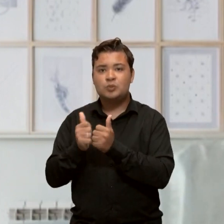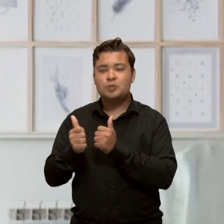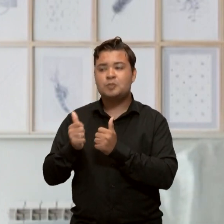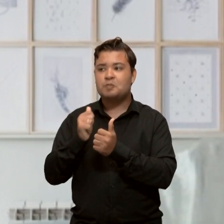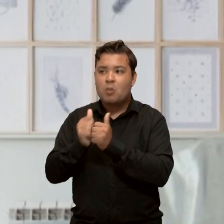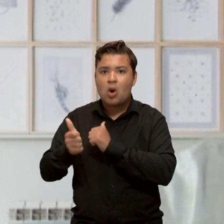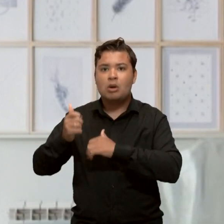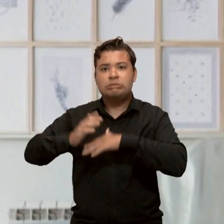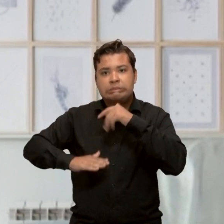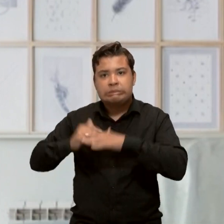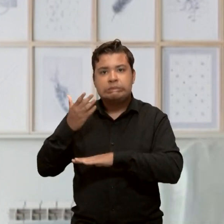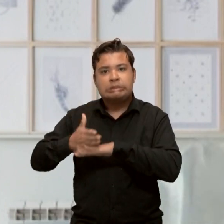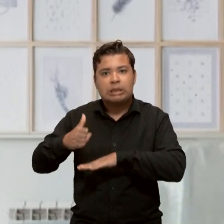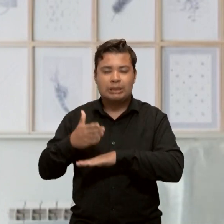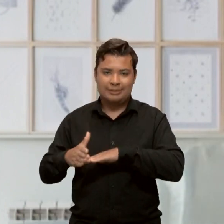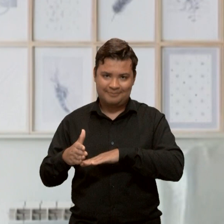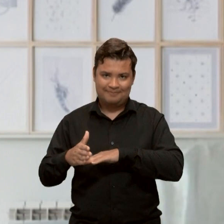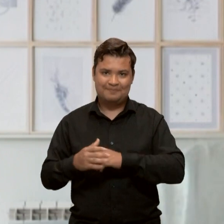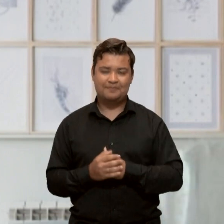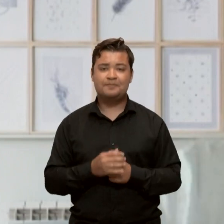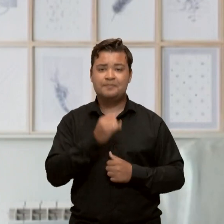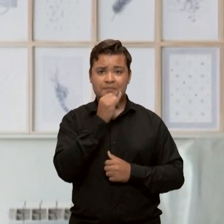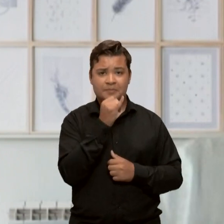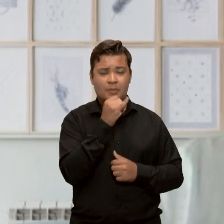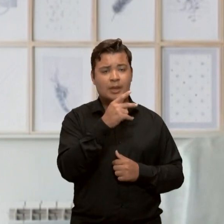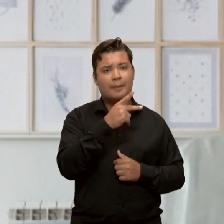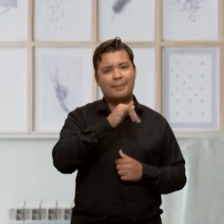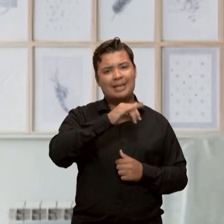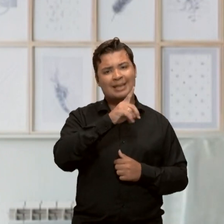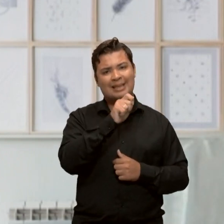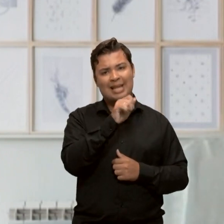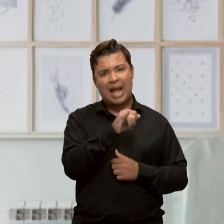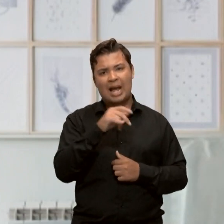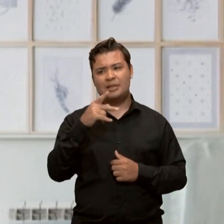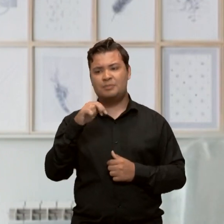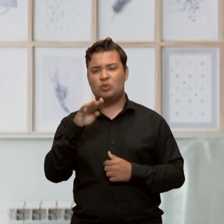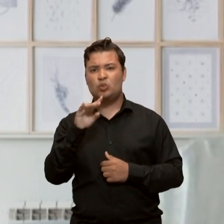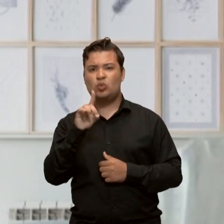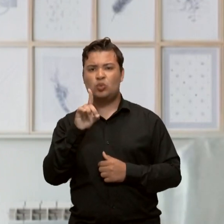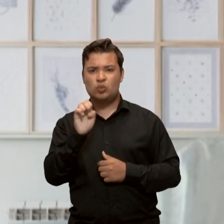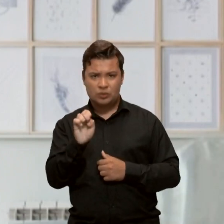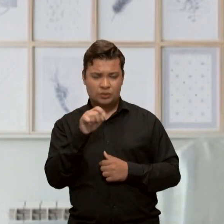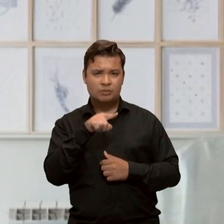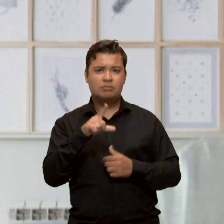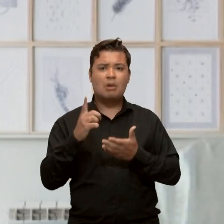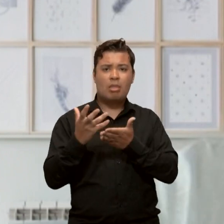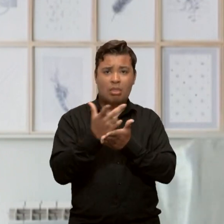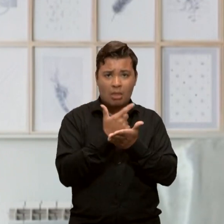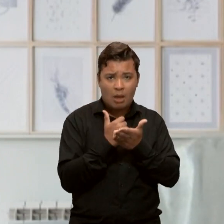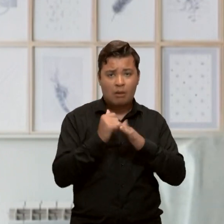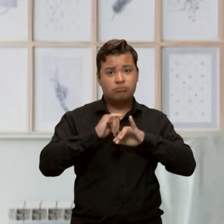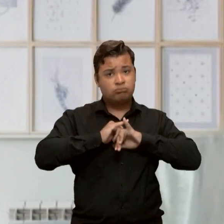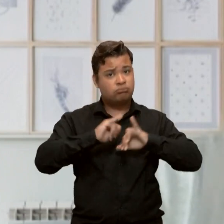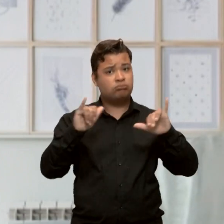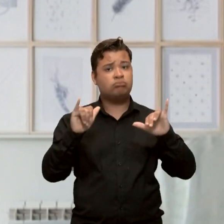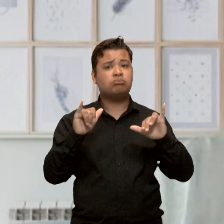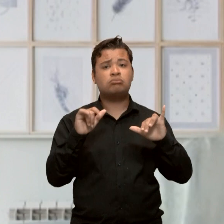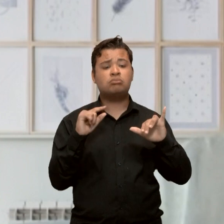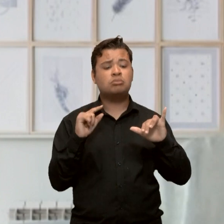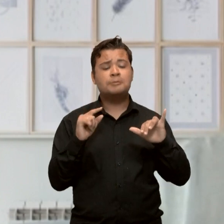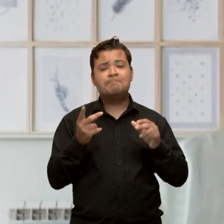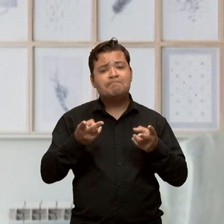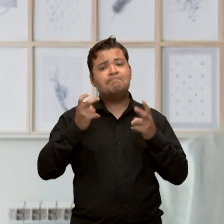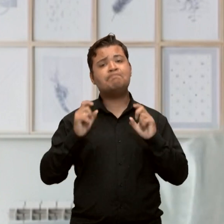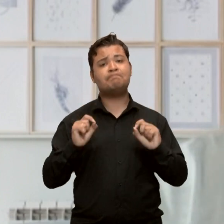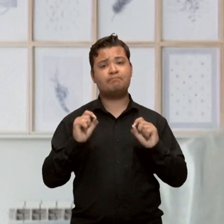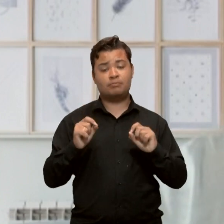uma ideia, dados do PNAD, do PNUD, nos levam a observar alguns dados. No